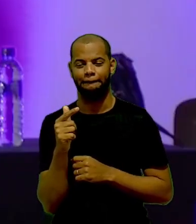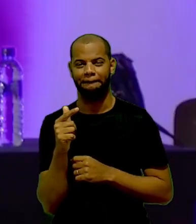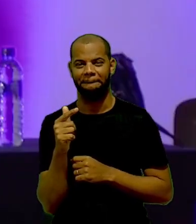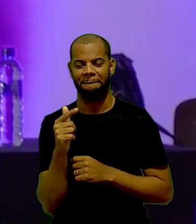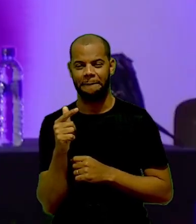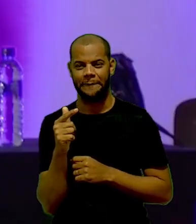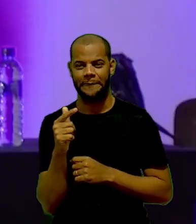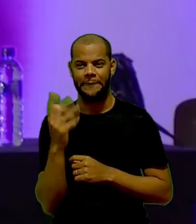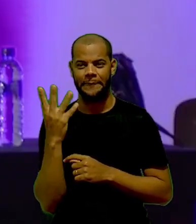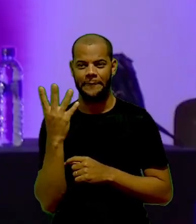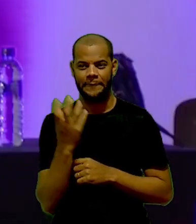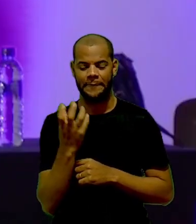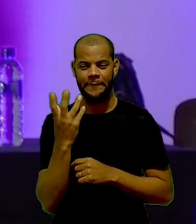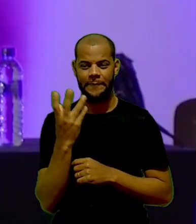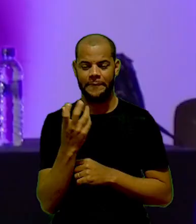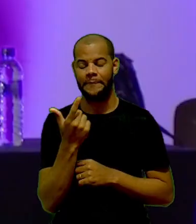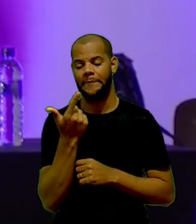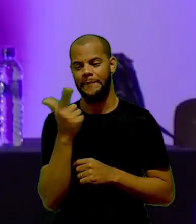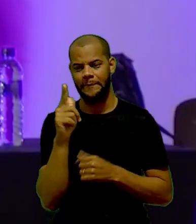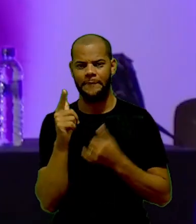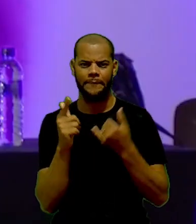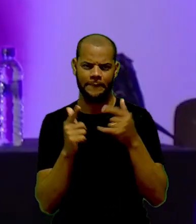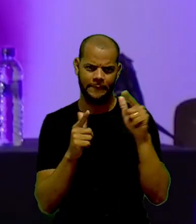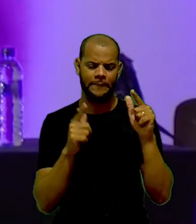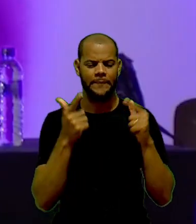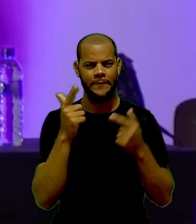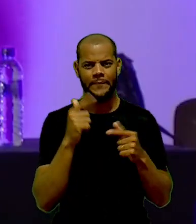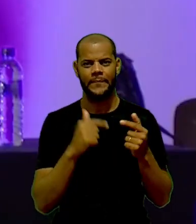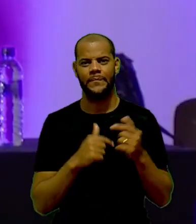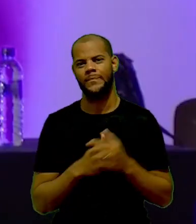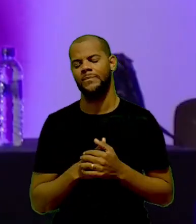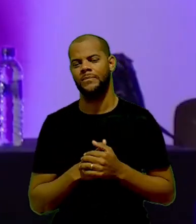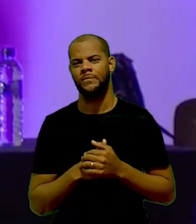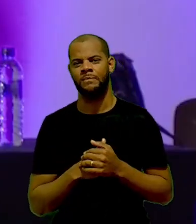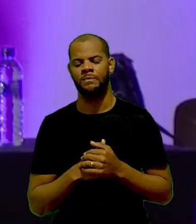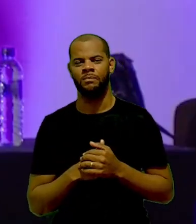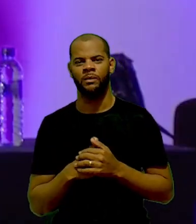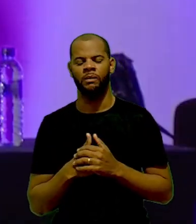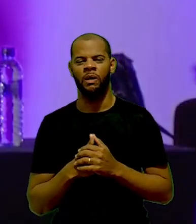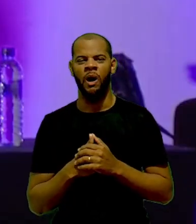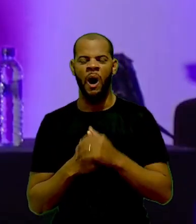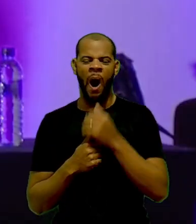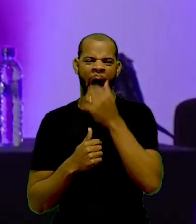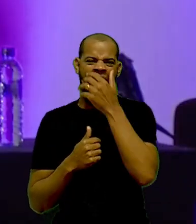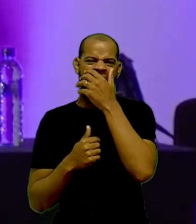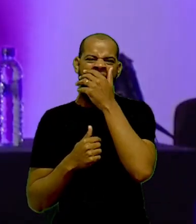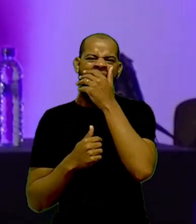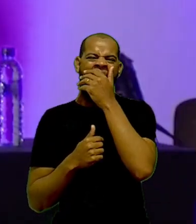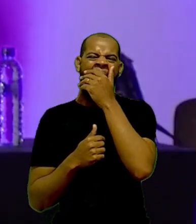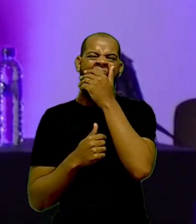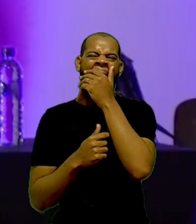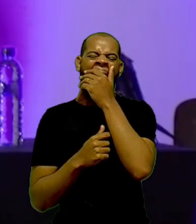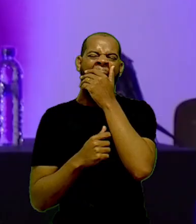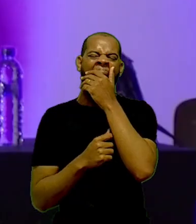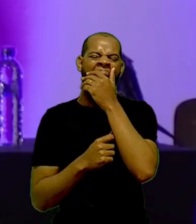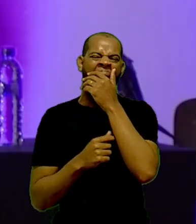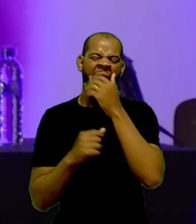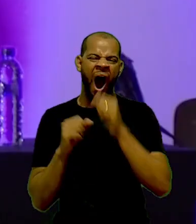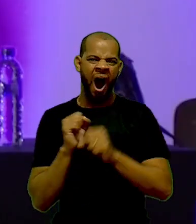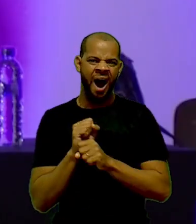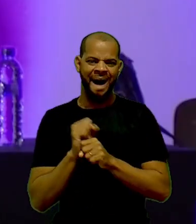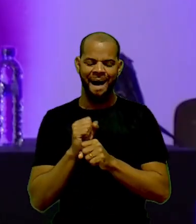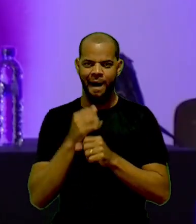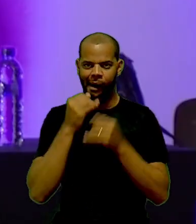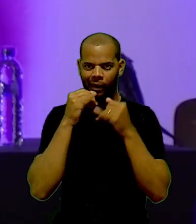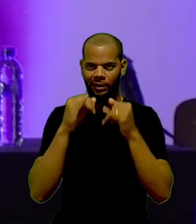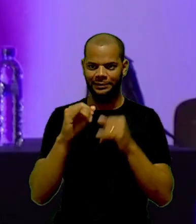vai absorver outros tipos de forma de energia, né? E ainda se espera que a energia solar